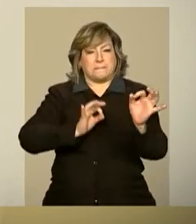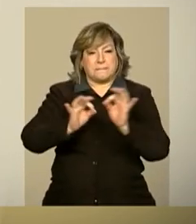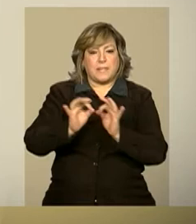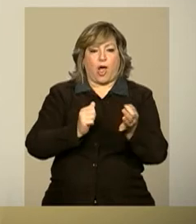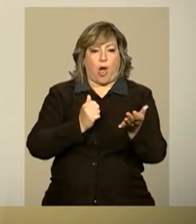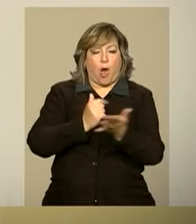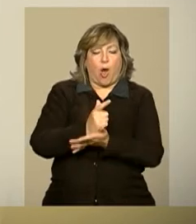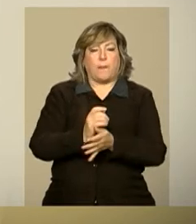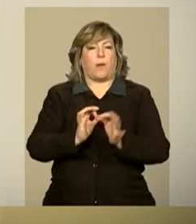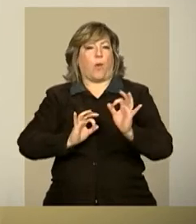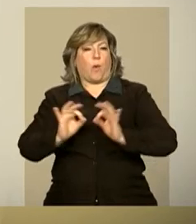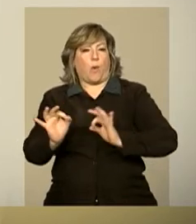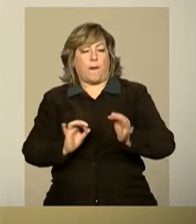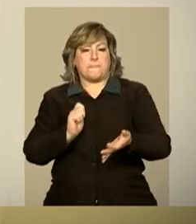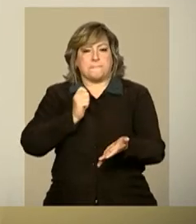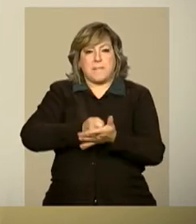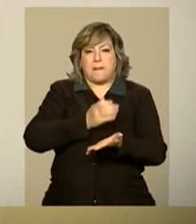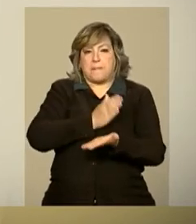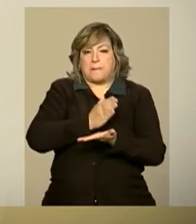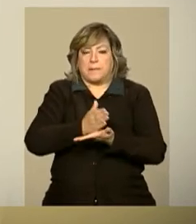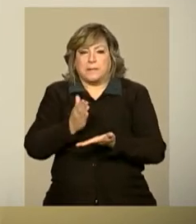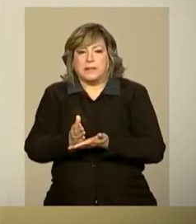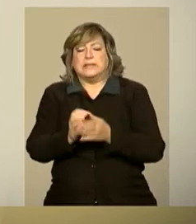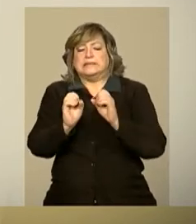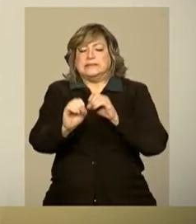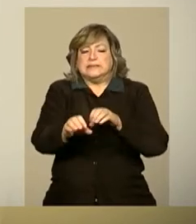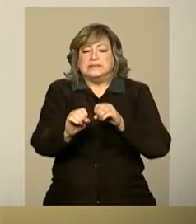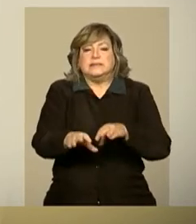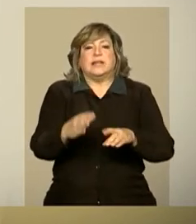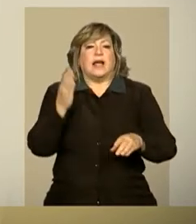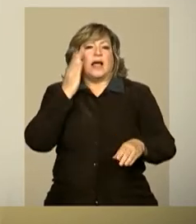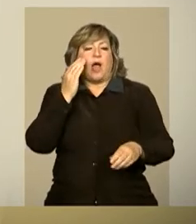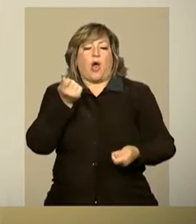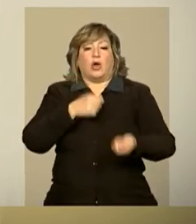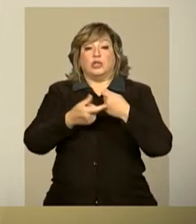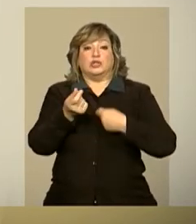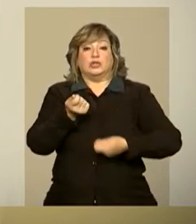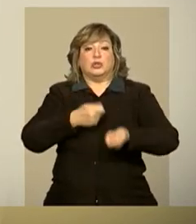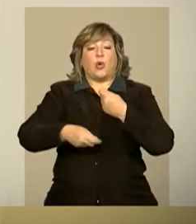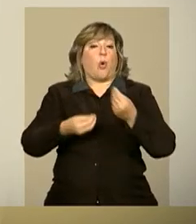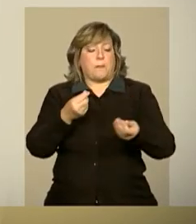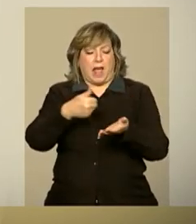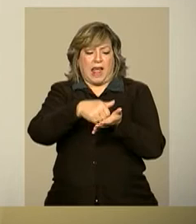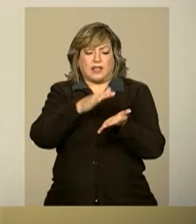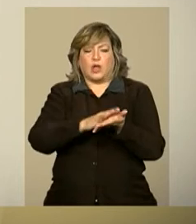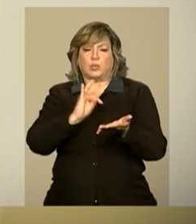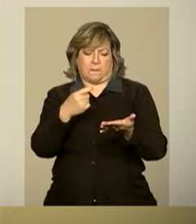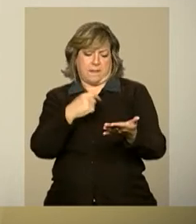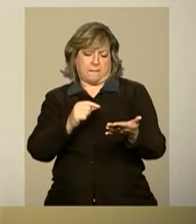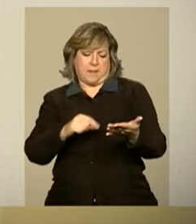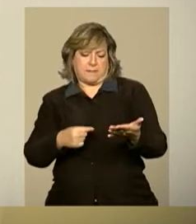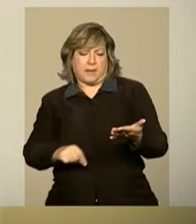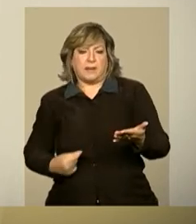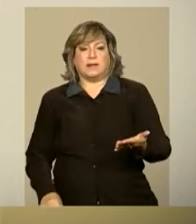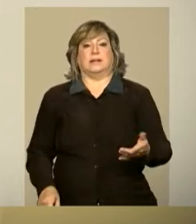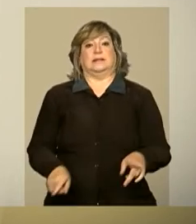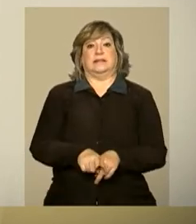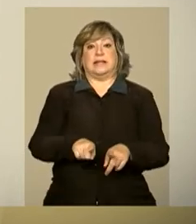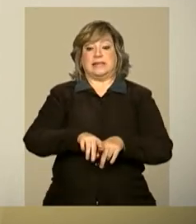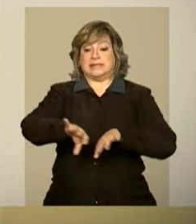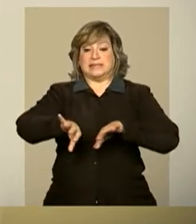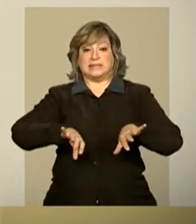compras organizar os pagamentos montar um fluxo de caixa anotar tudo que vende e a